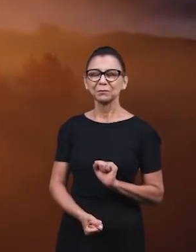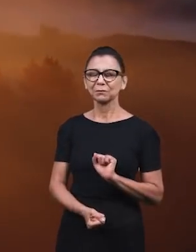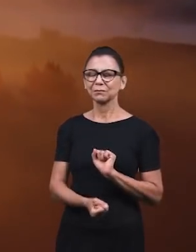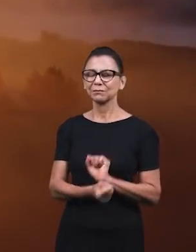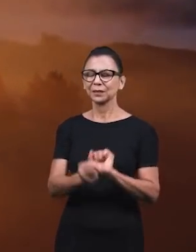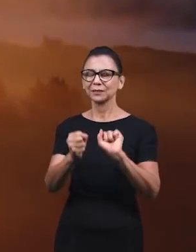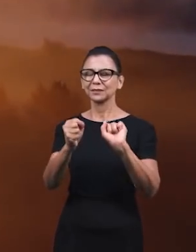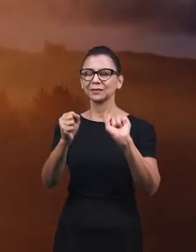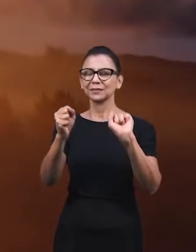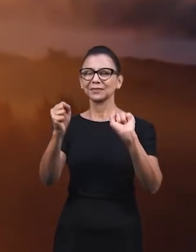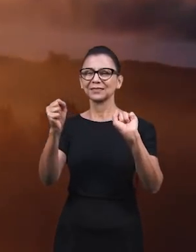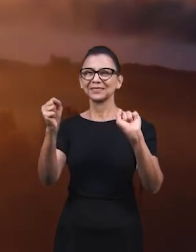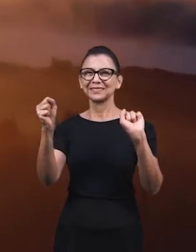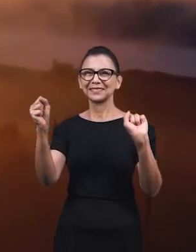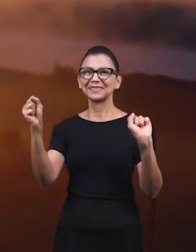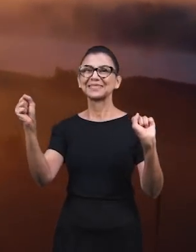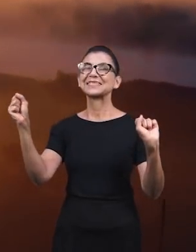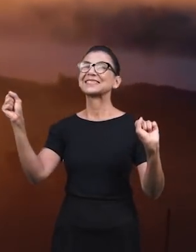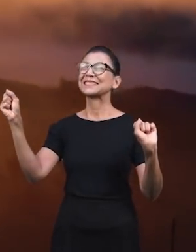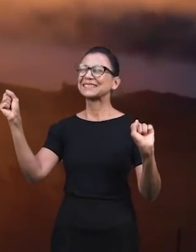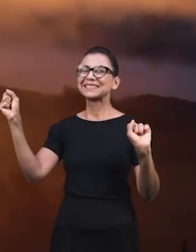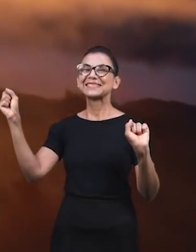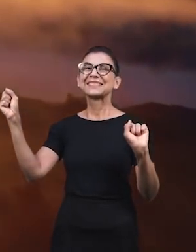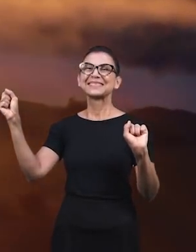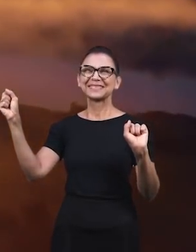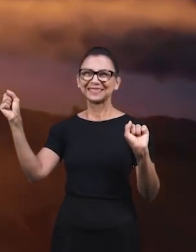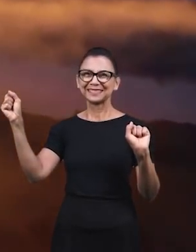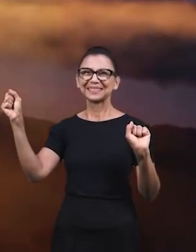Ele tira a escuridão,